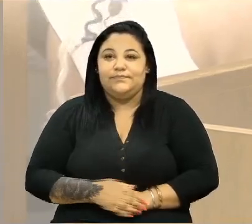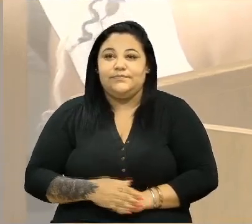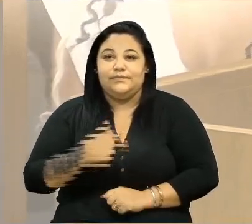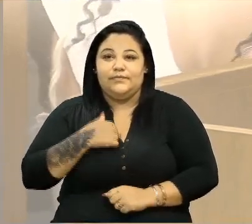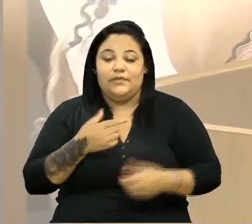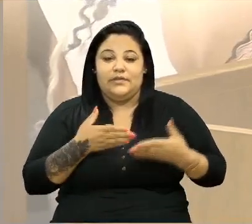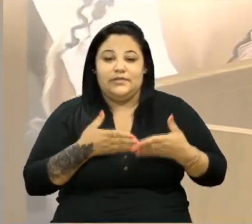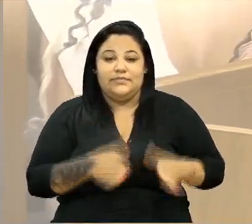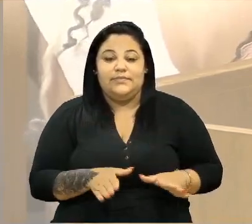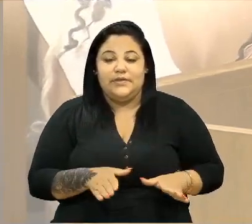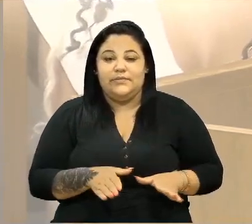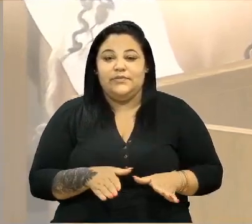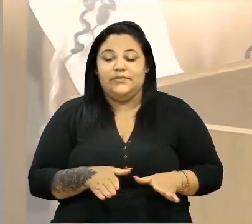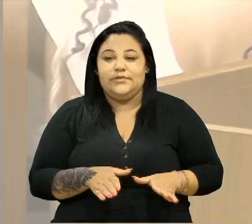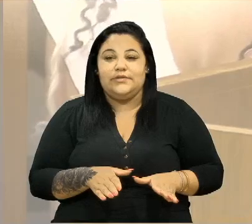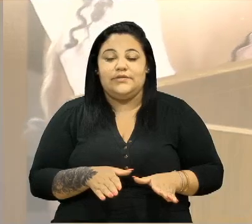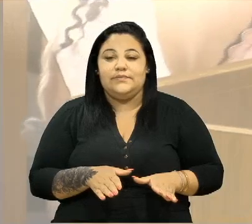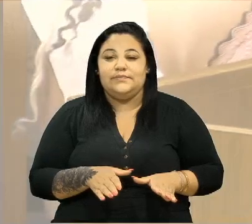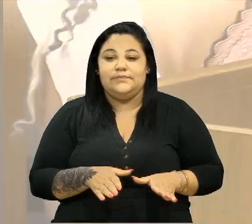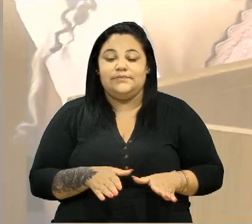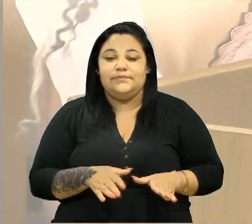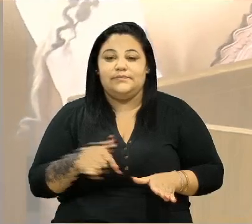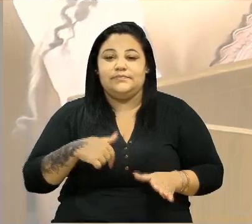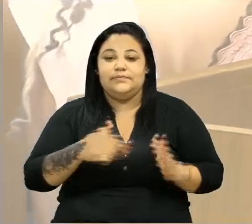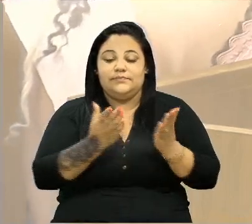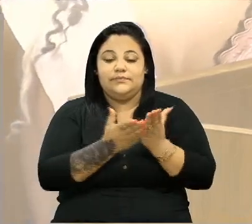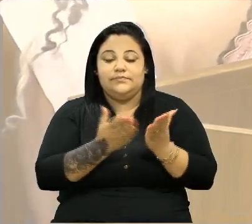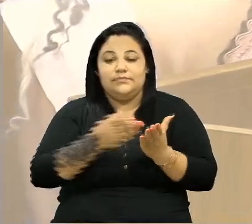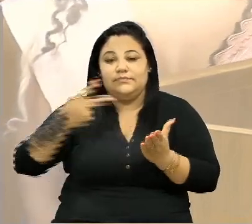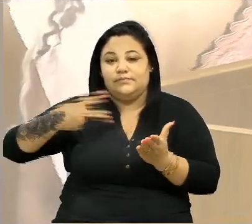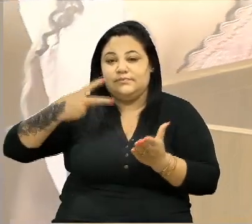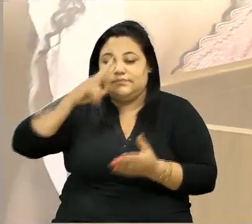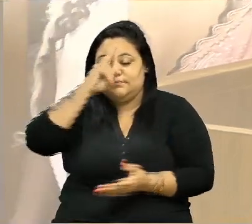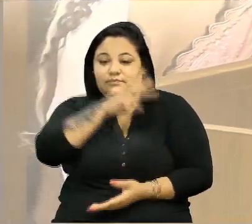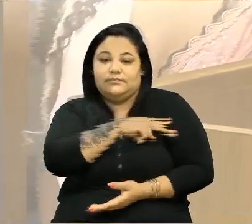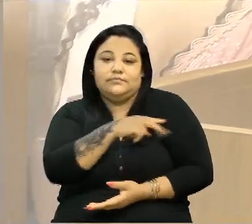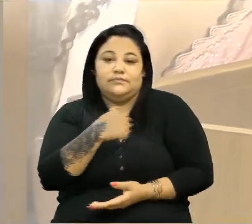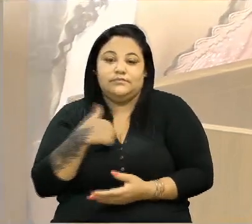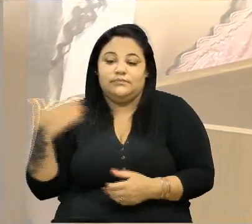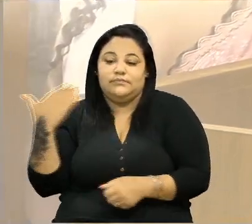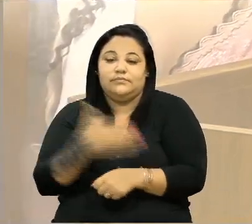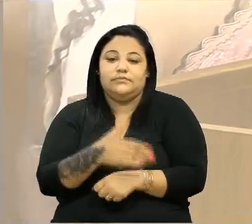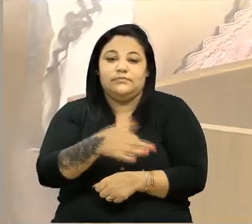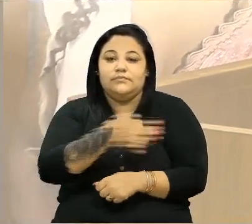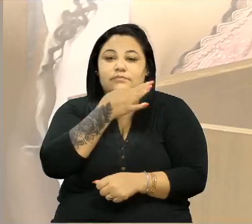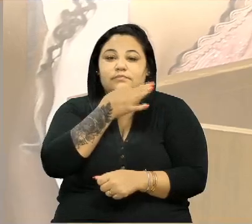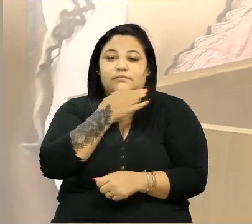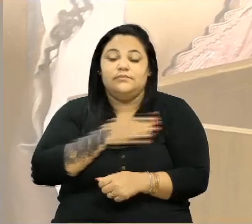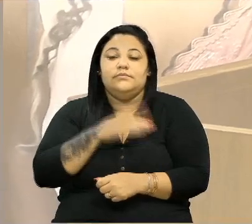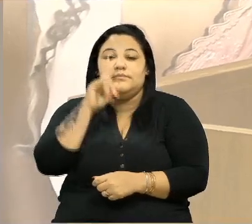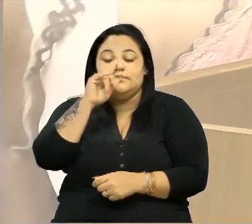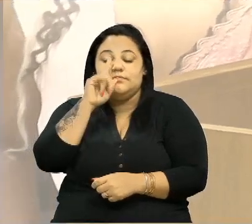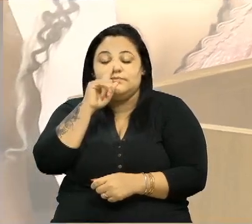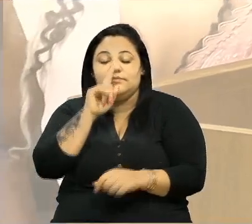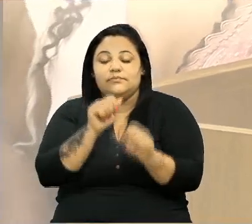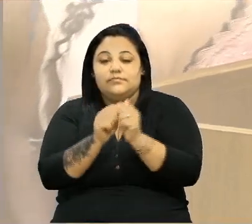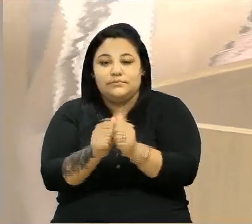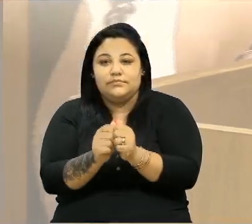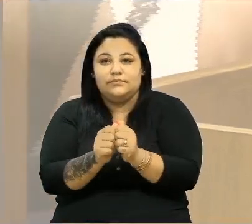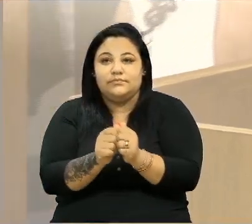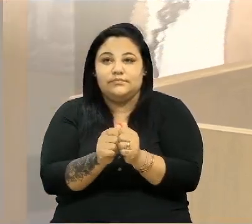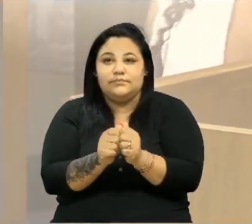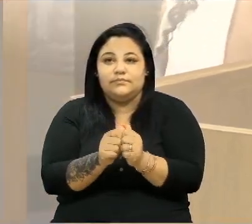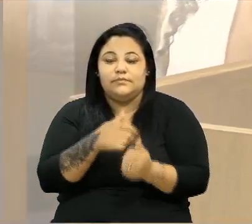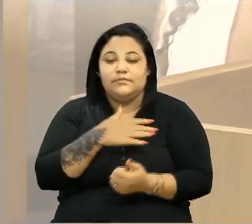Pernambuco, estudante do 2º grau e vim para Caxias com minha mãe, Joana Guilhermino da Silva, e Volney